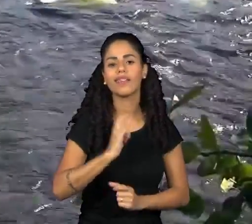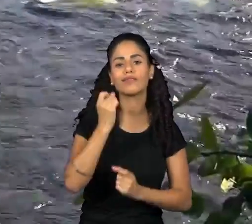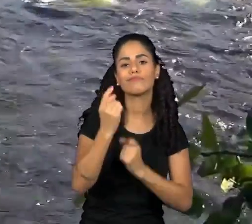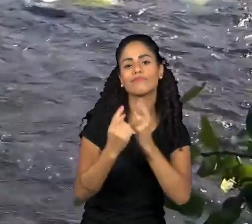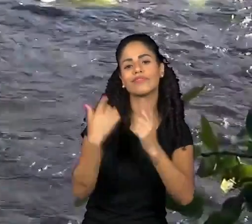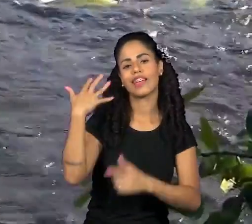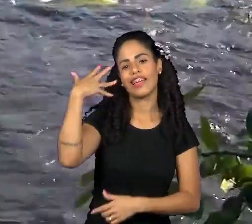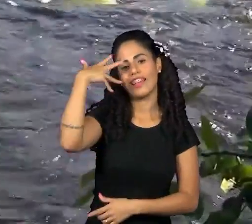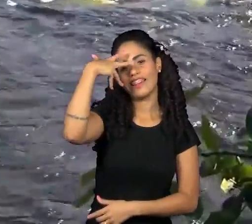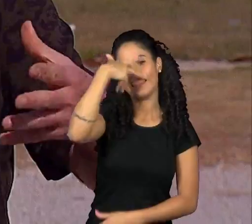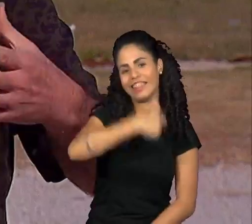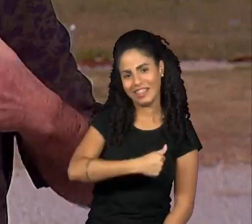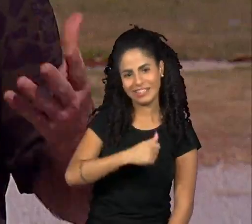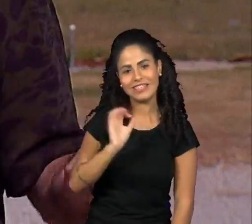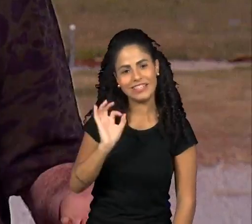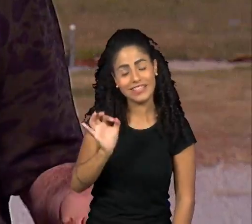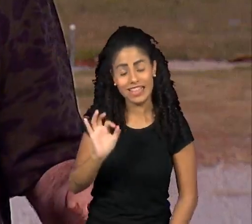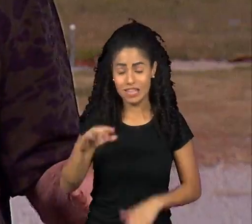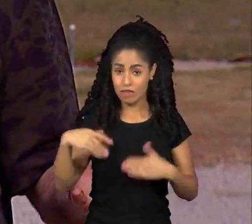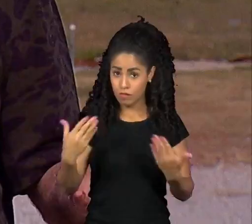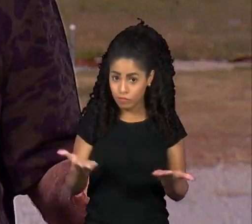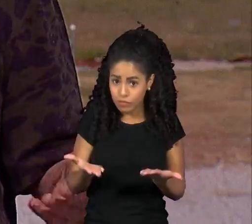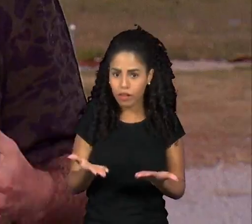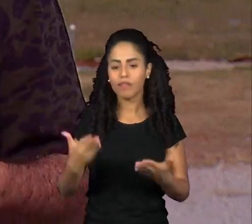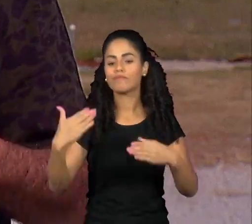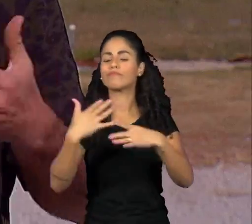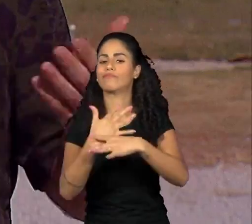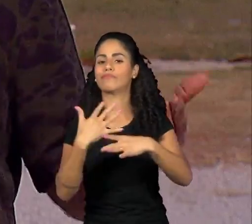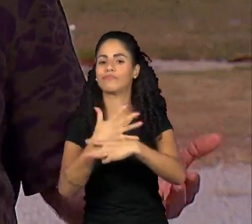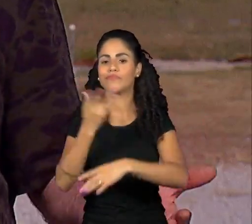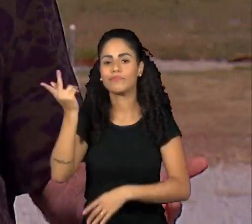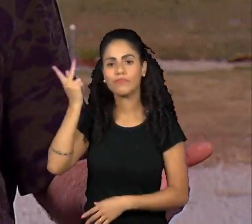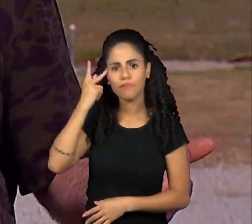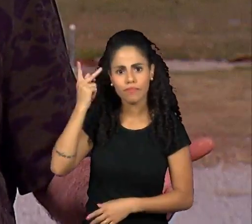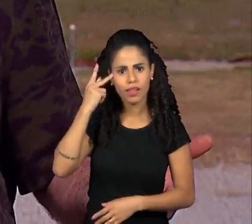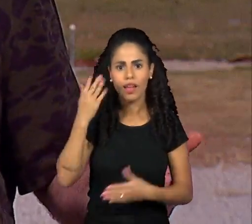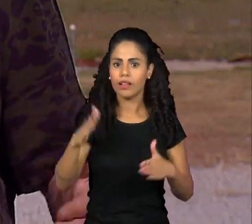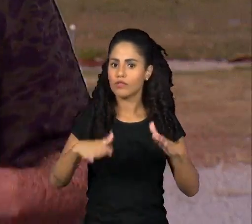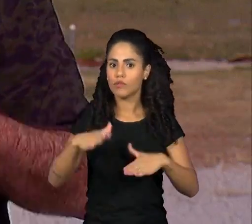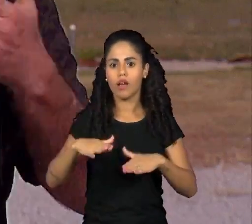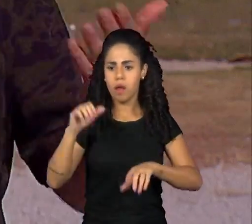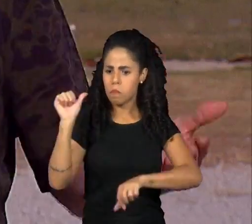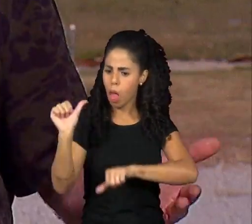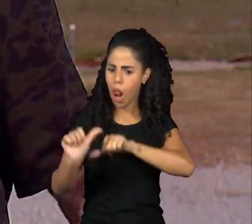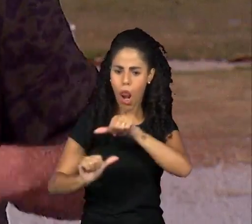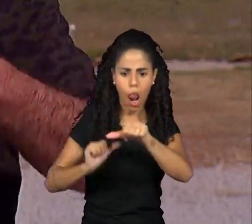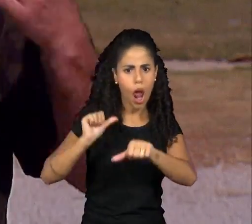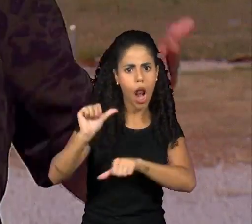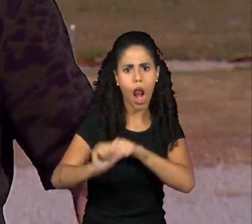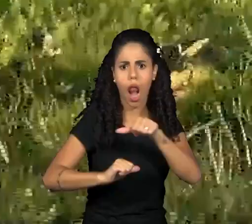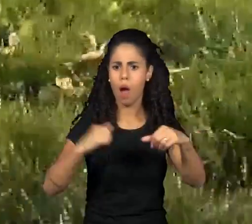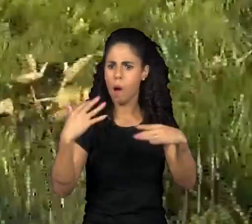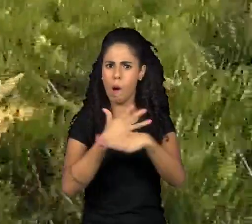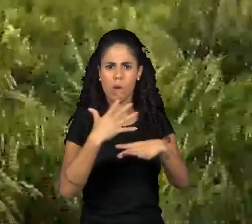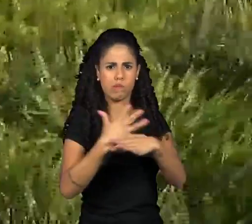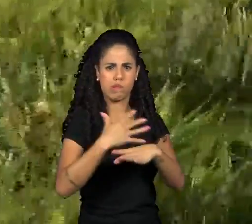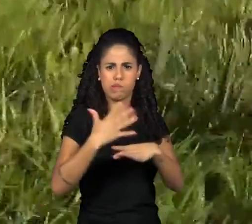poucos nos detalhes. E a gente era numa cidade que é a cidade da velocidade, de trocar tudo, de mudar